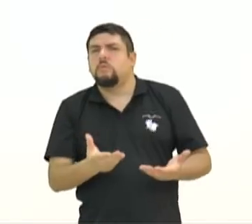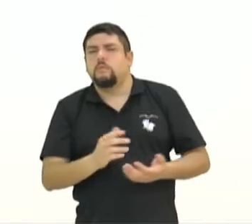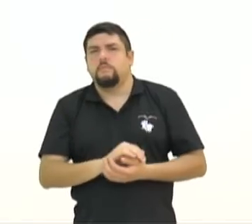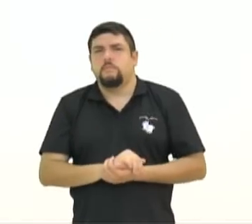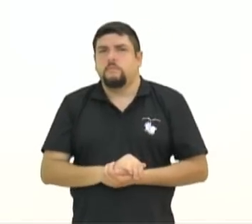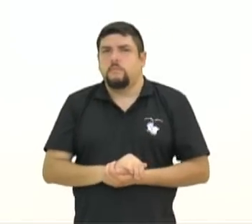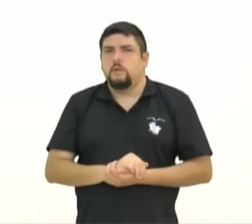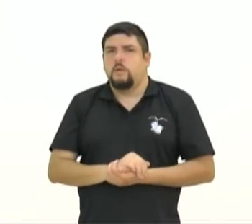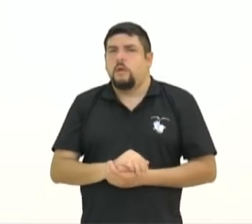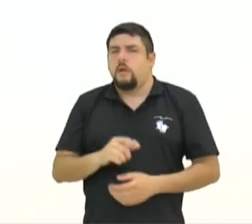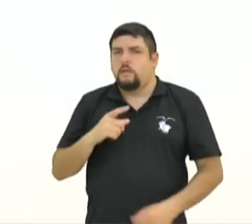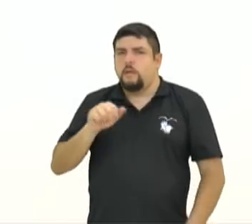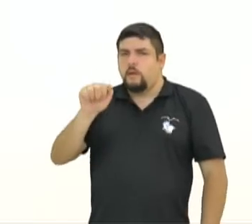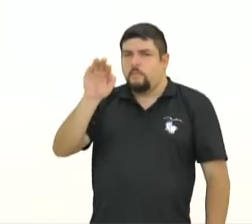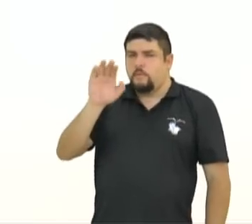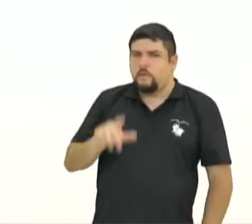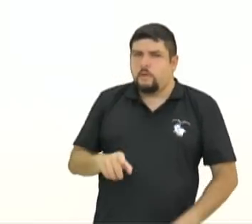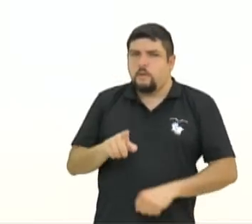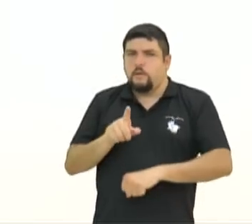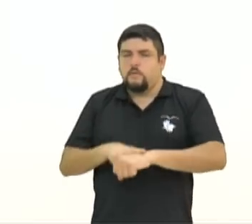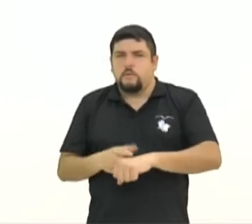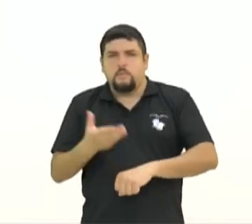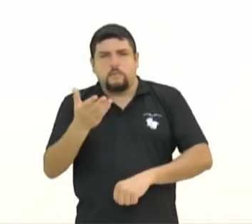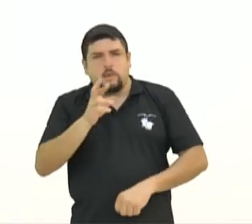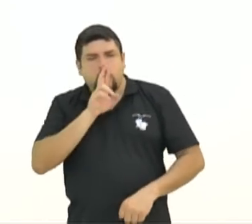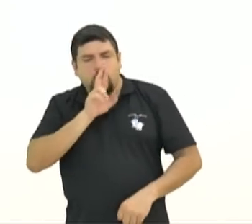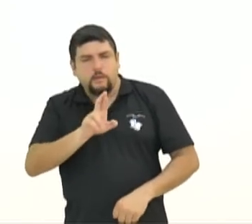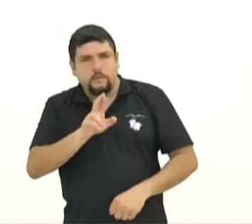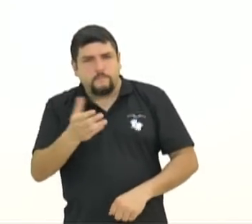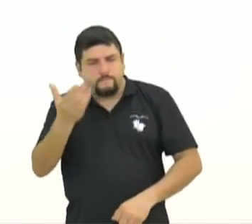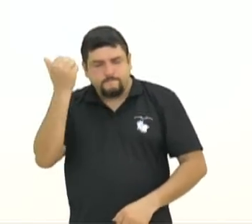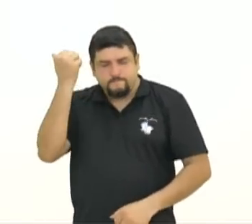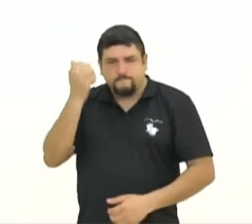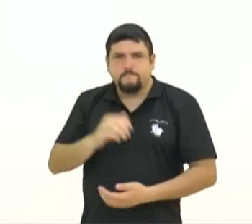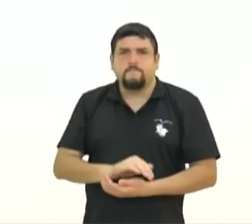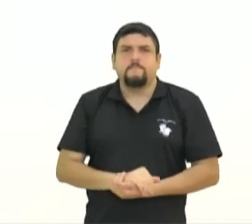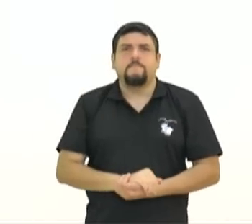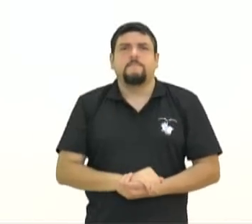deixar as opções aqui, um tempo na tela para que vocês respondam. Vamos lá?